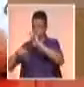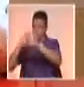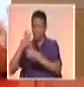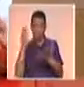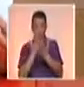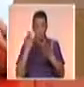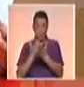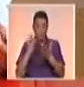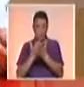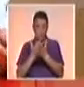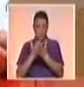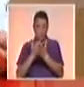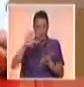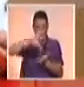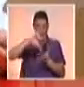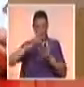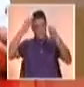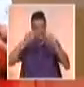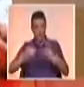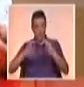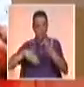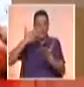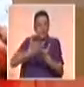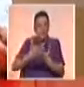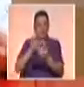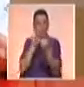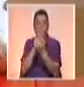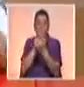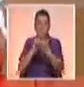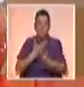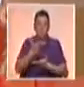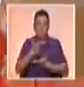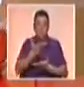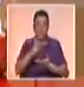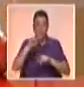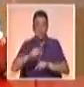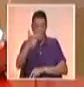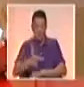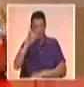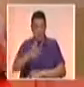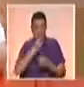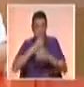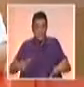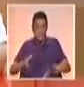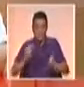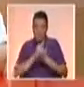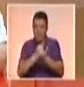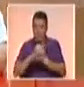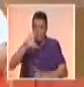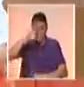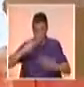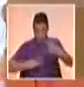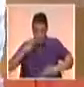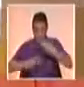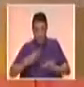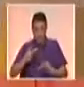escolas, aos centros certos, como é que vai lidar com aquela criança? Aquela criança vai estar ali completamente perdida. Eles não sabem como avaliar. Eles